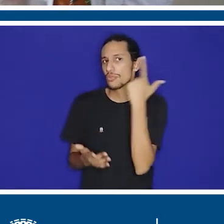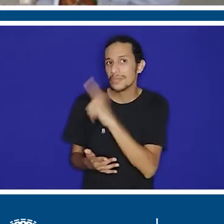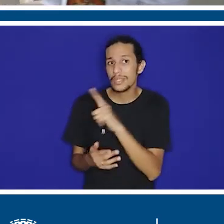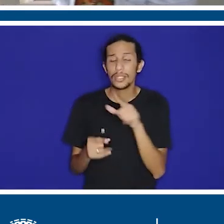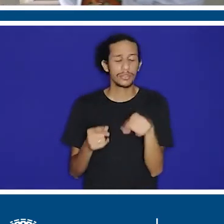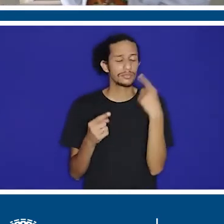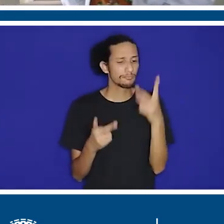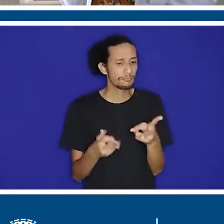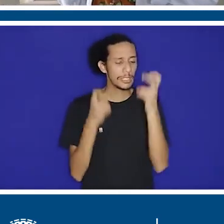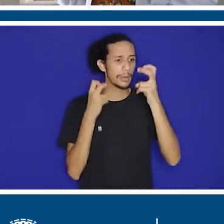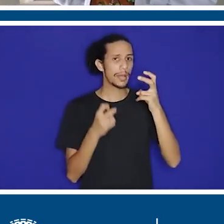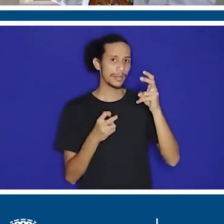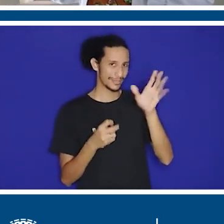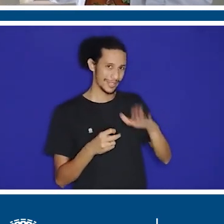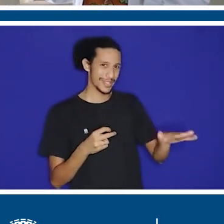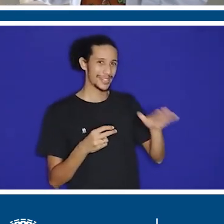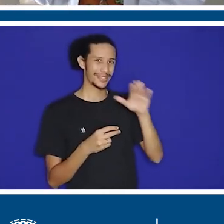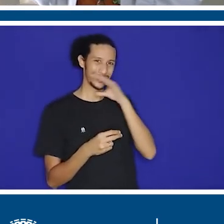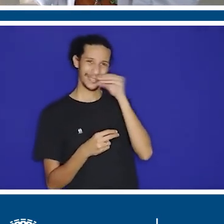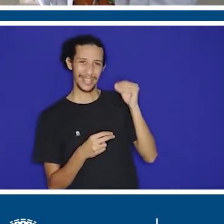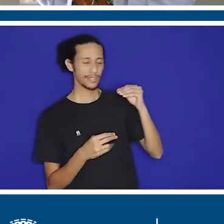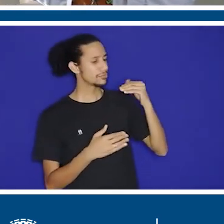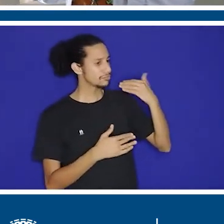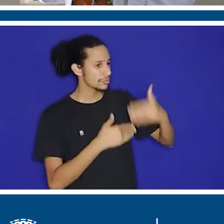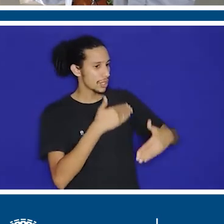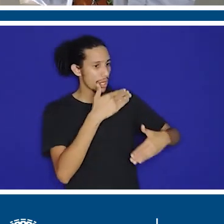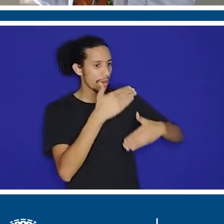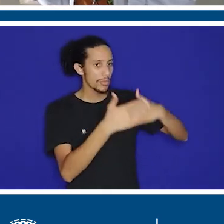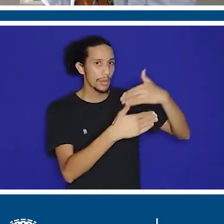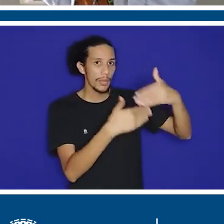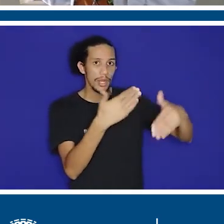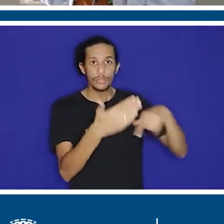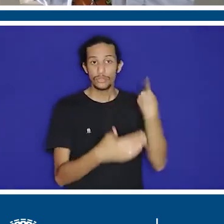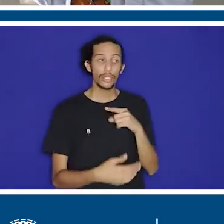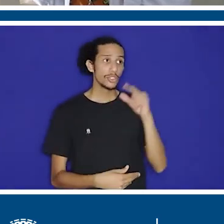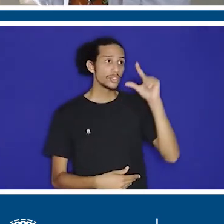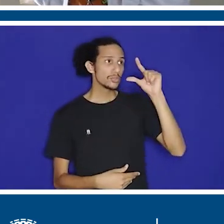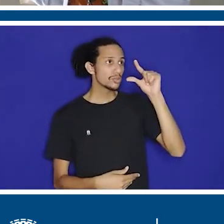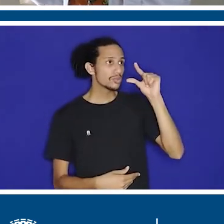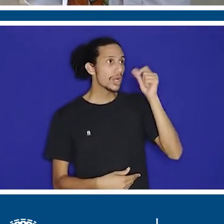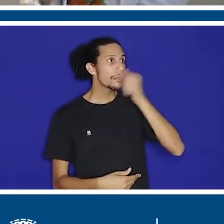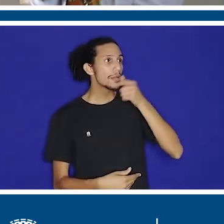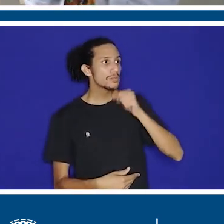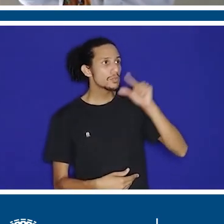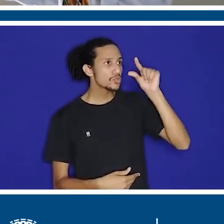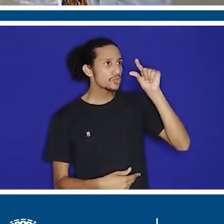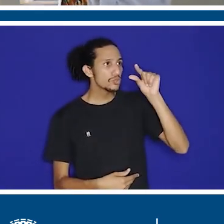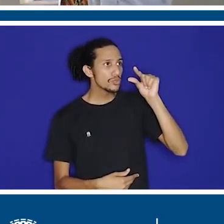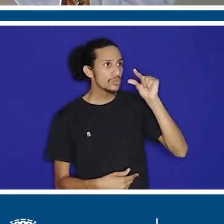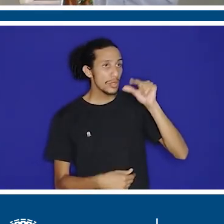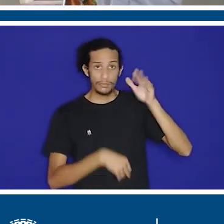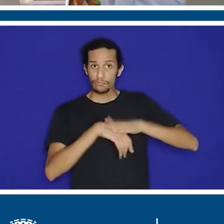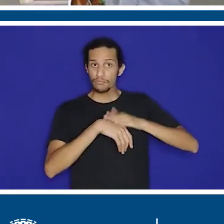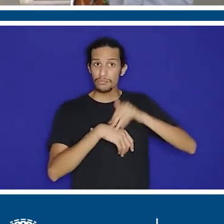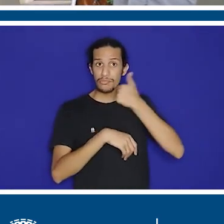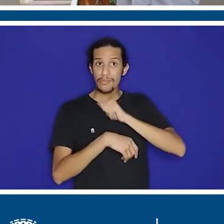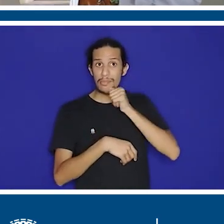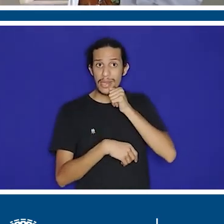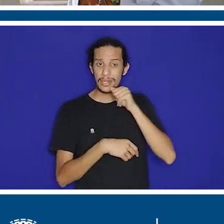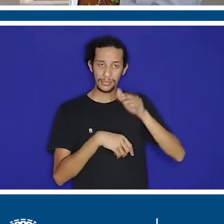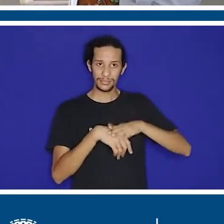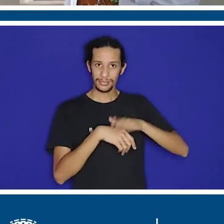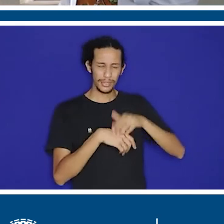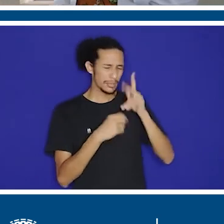escola, e a gente vai vendo que ao longo do tempo tem muitos casos que a gente vai diminuindo. As mães mesmo